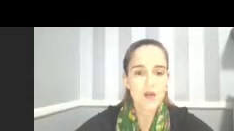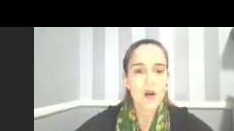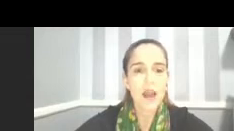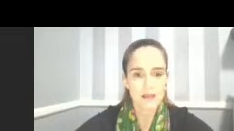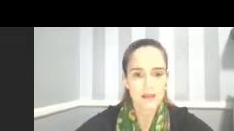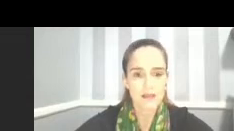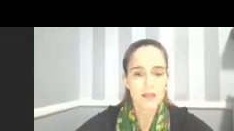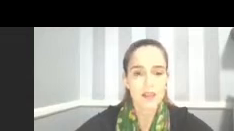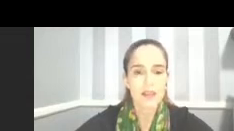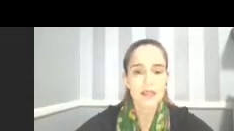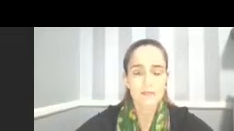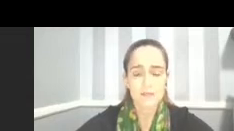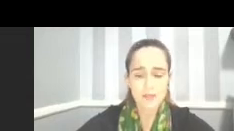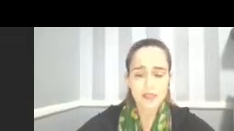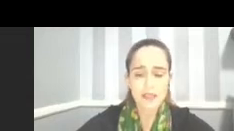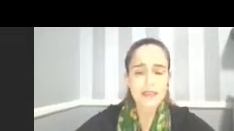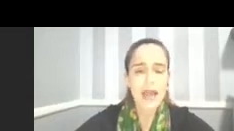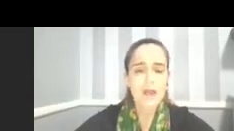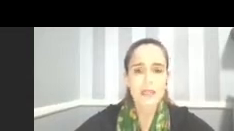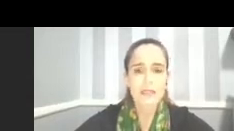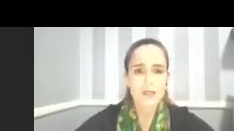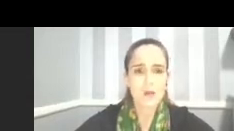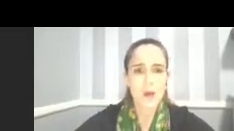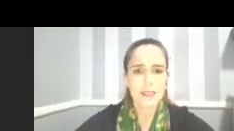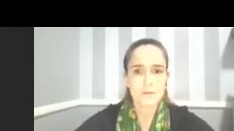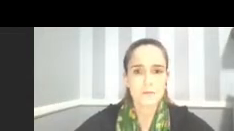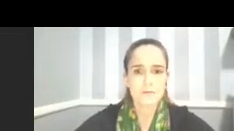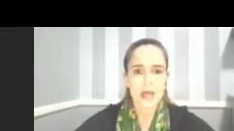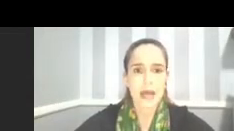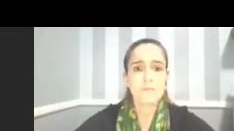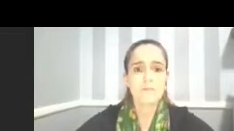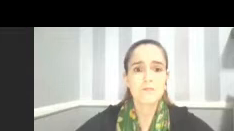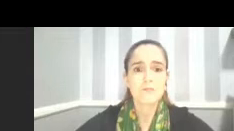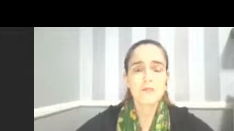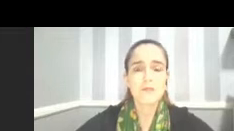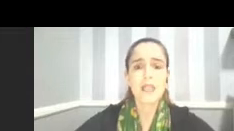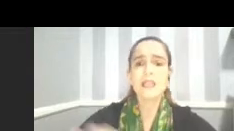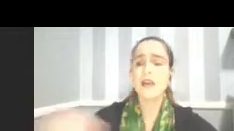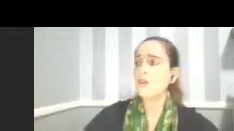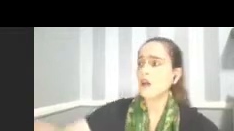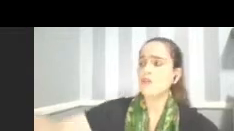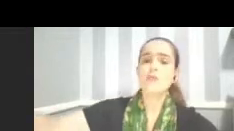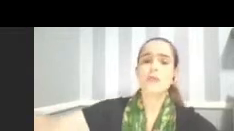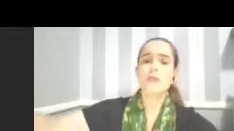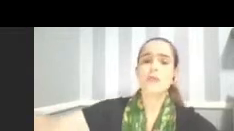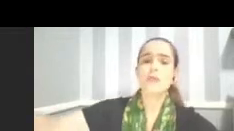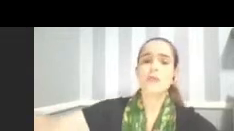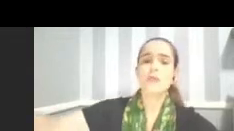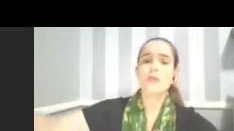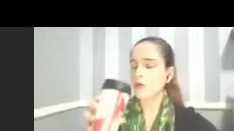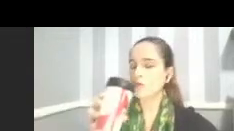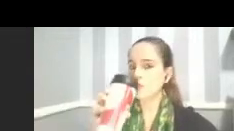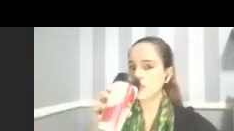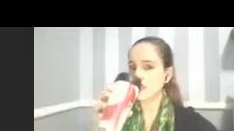que ela está correta, que ela está com a pressão adequada, tá? Então, voltando a